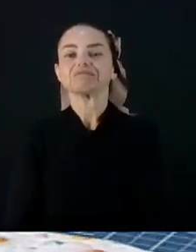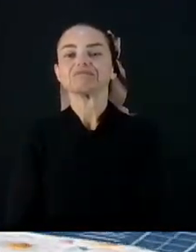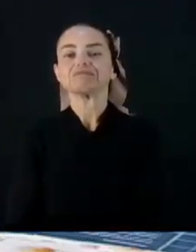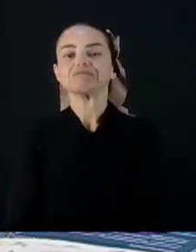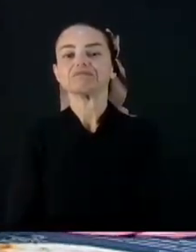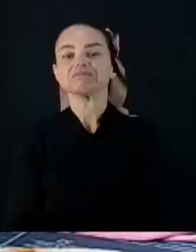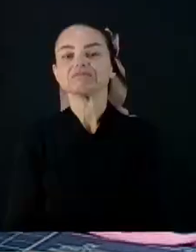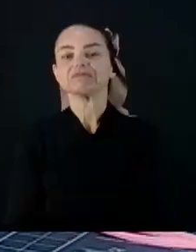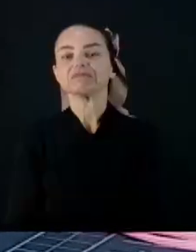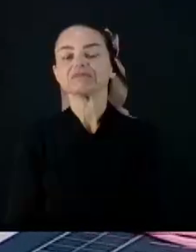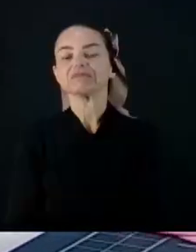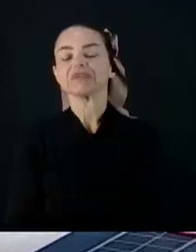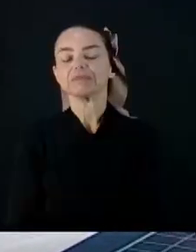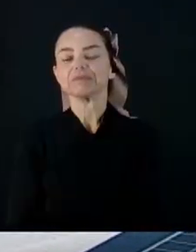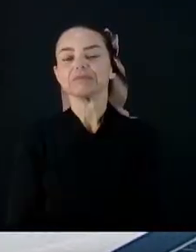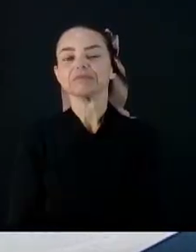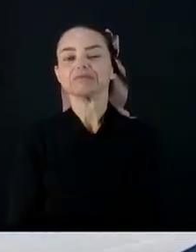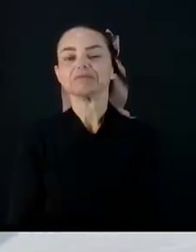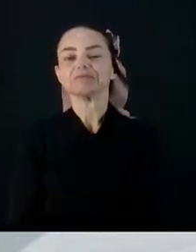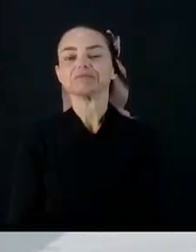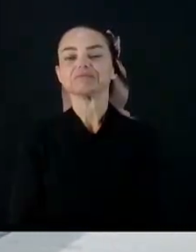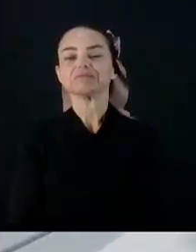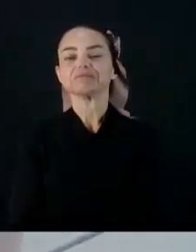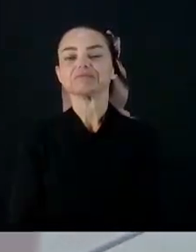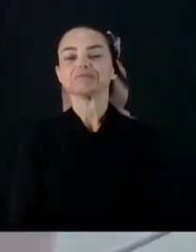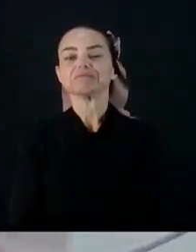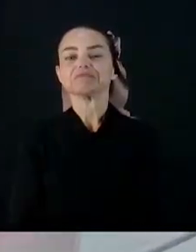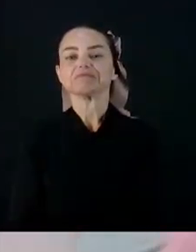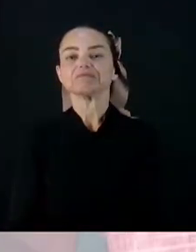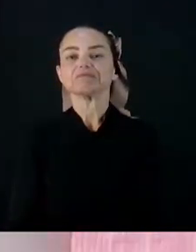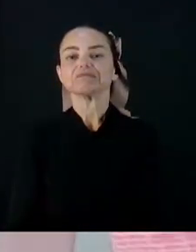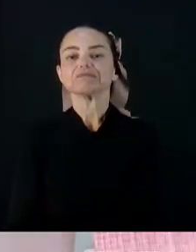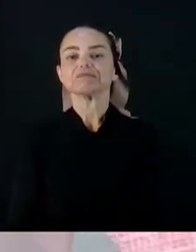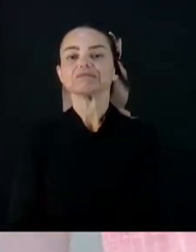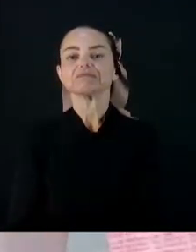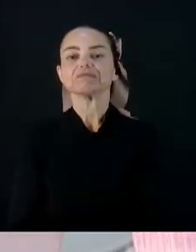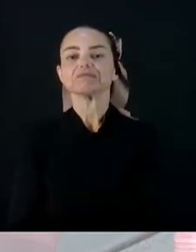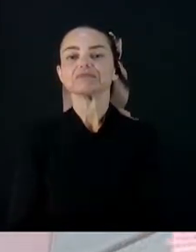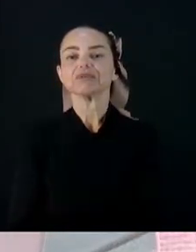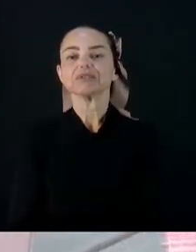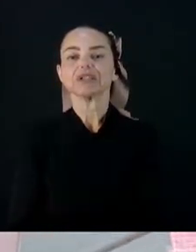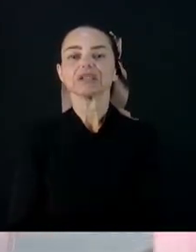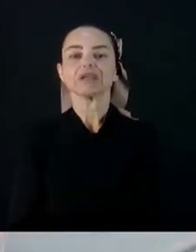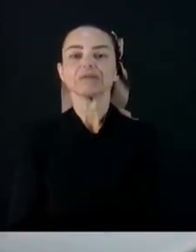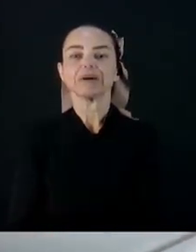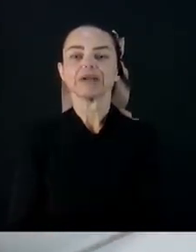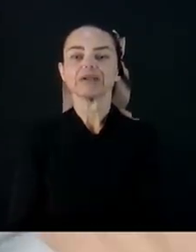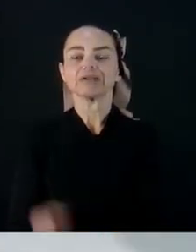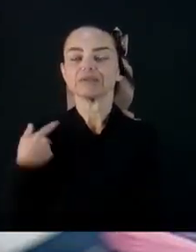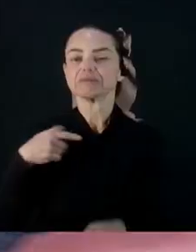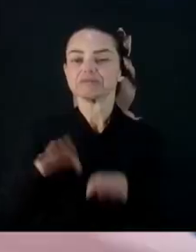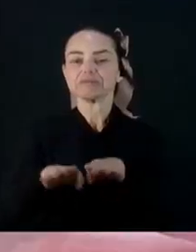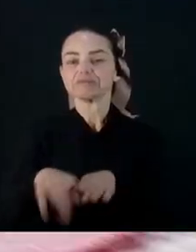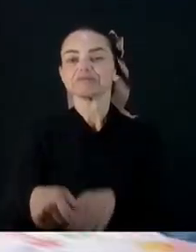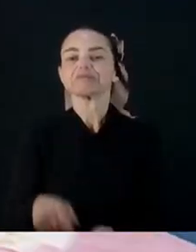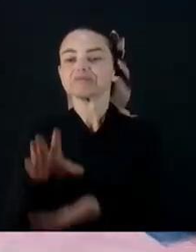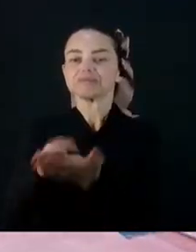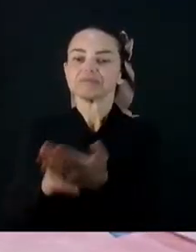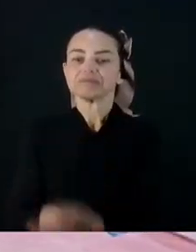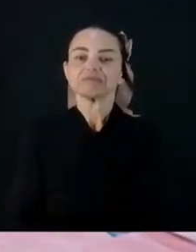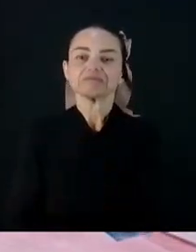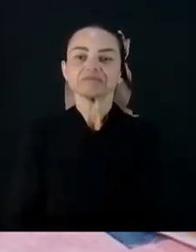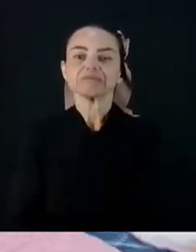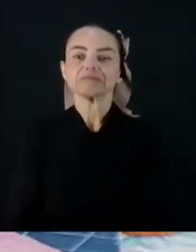Dou retrocesso. Uhum. Costura com pé de máquina, pode ser. Vai ficar com 1 centímetro certinho a